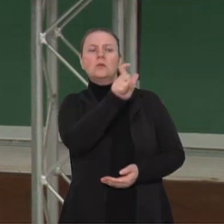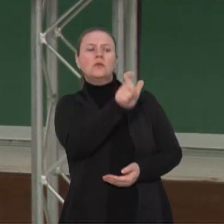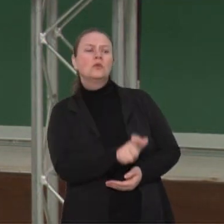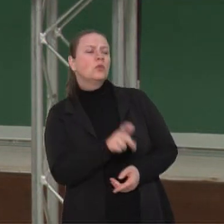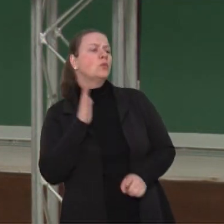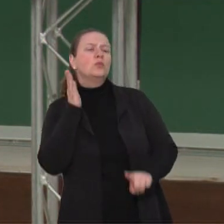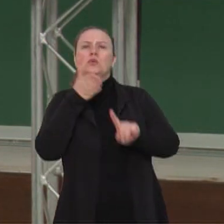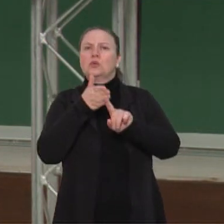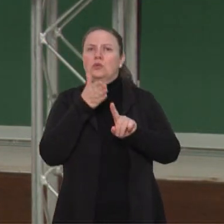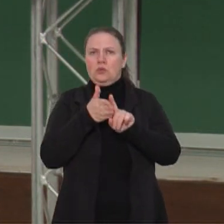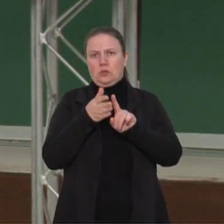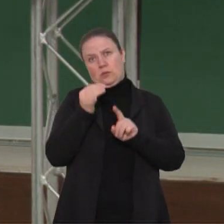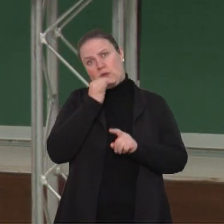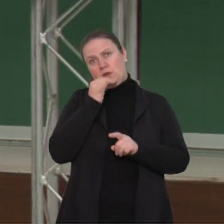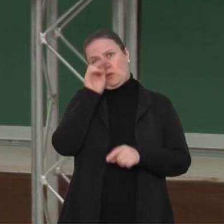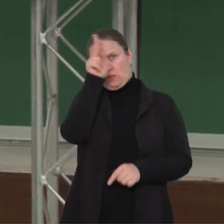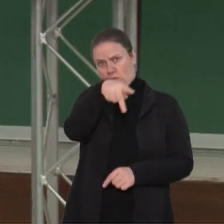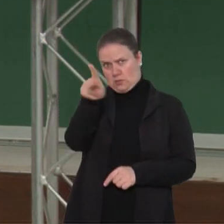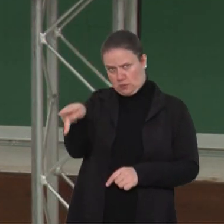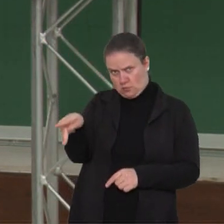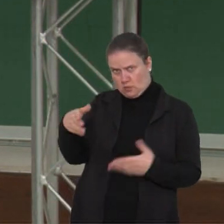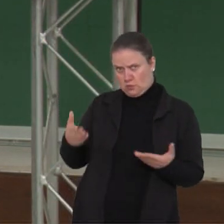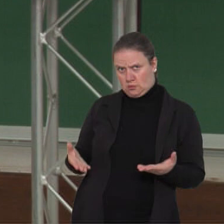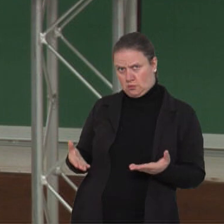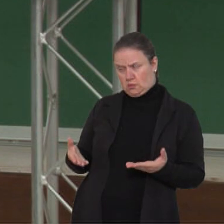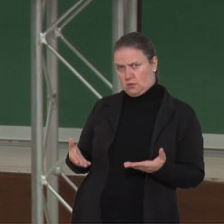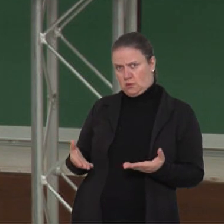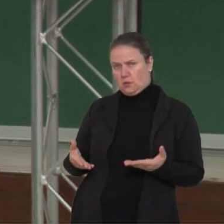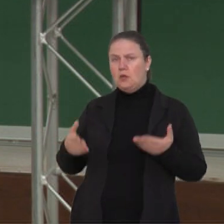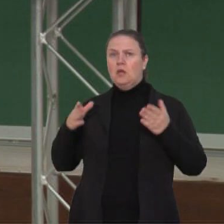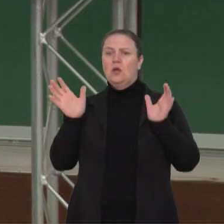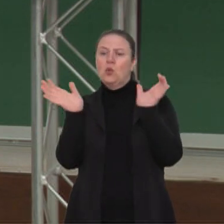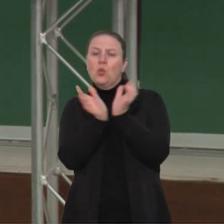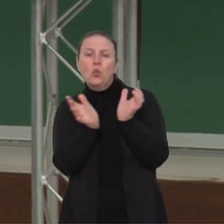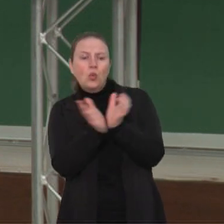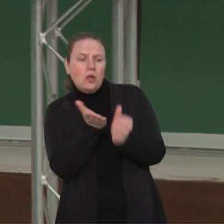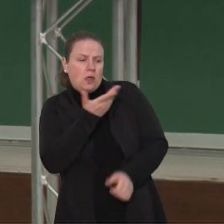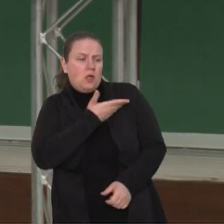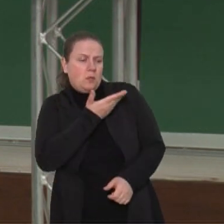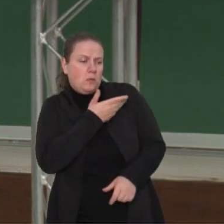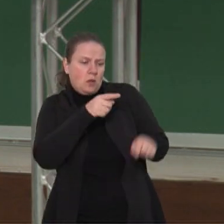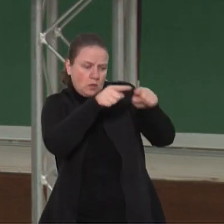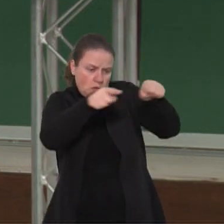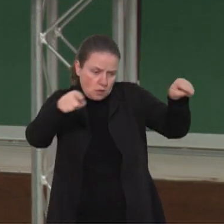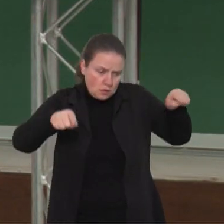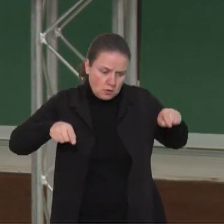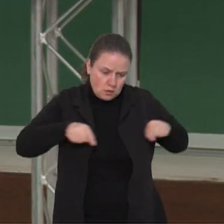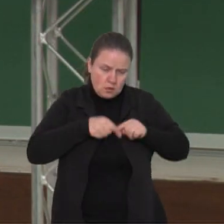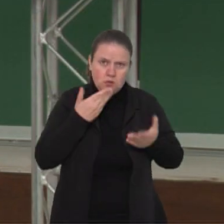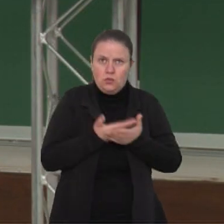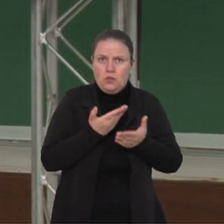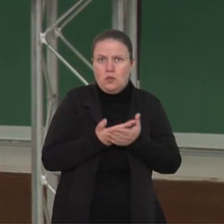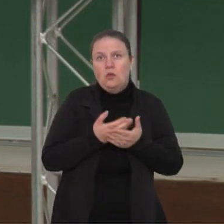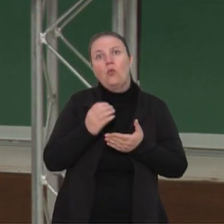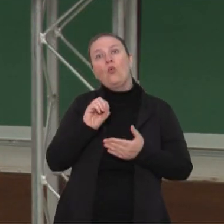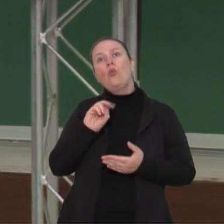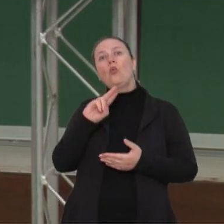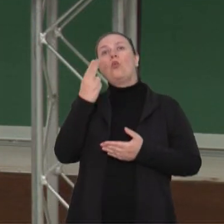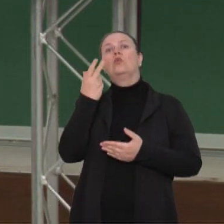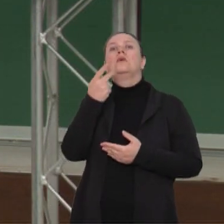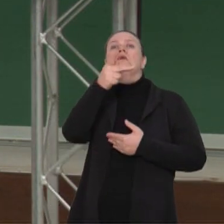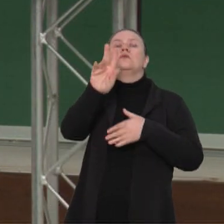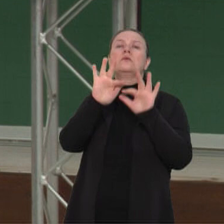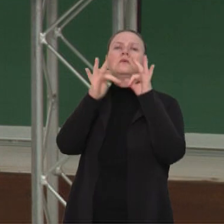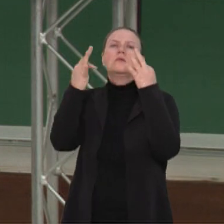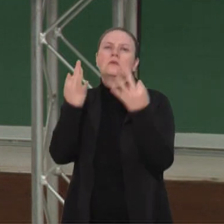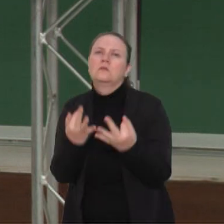escrever? É para os seus professores? É para os seus colegas de turma? Para quem? É para a sua família? É importante?